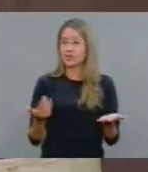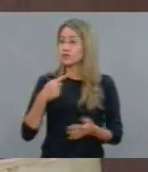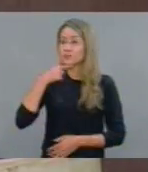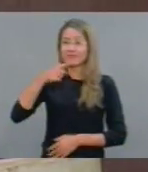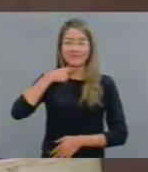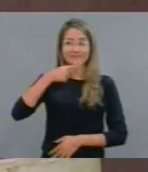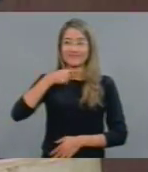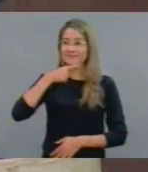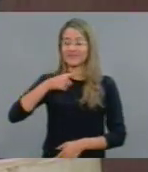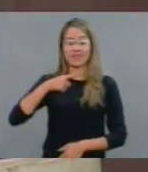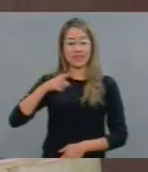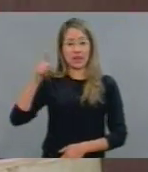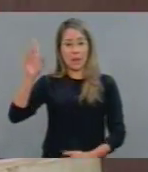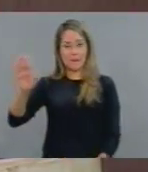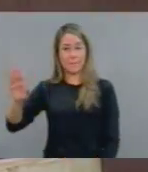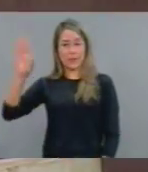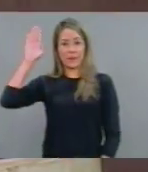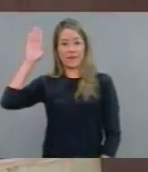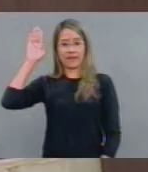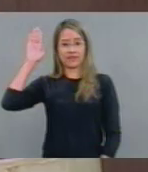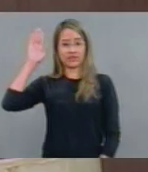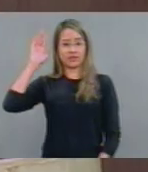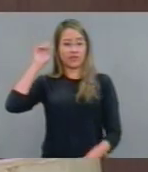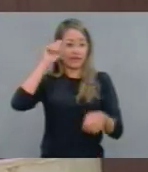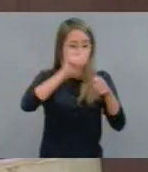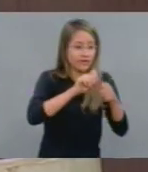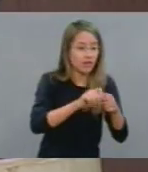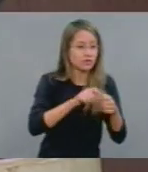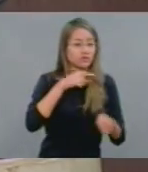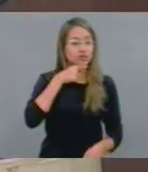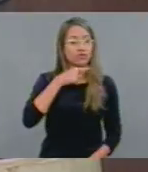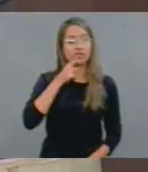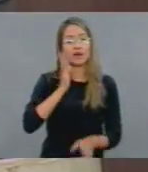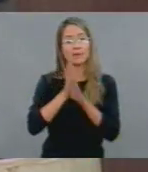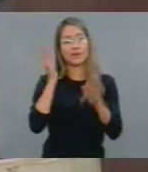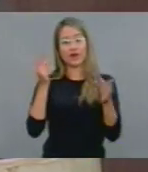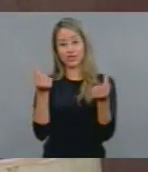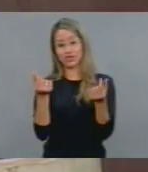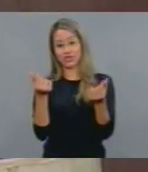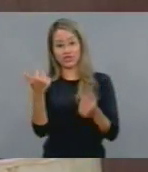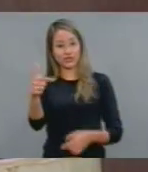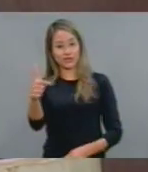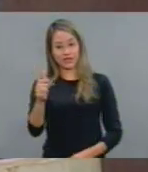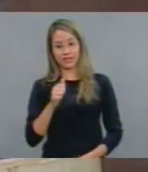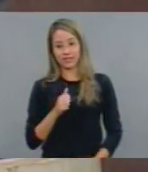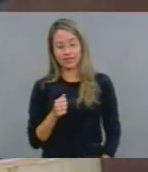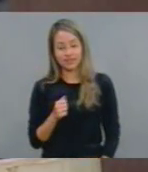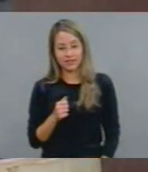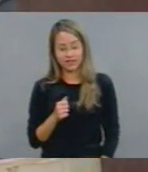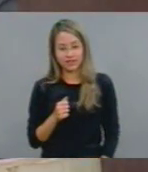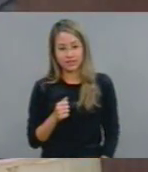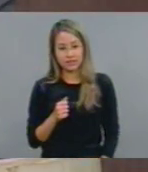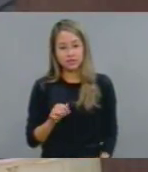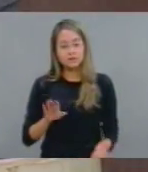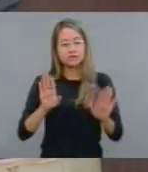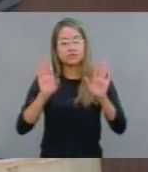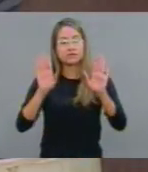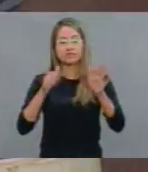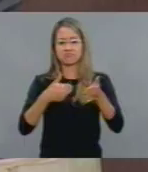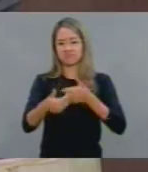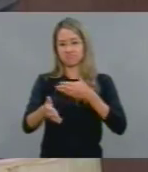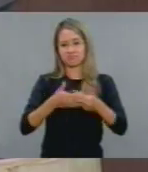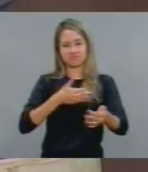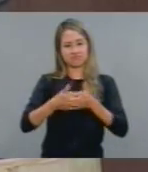para o grande capital aquilo que o grande capital quer. Por isso ele será apeado. Mas o que eu quero dizer é que, independentemente da votação